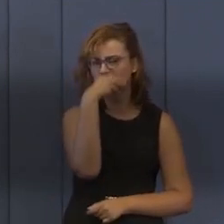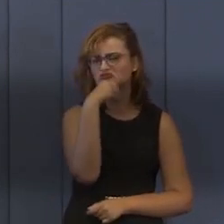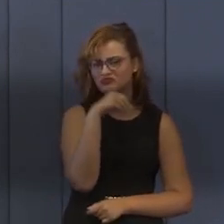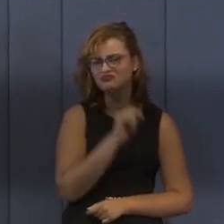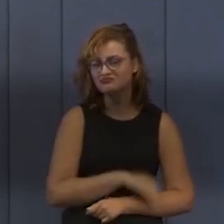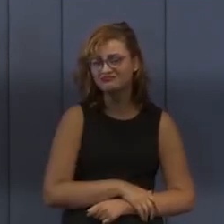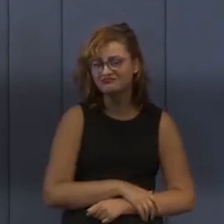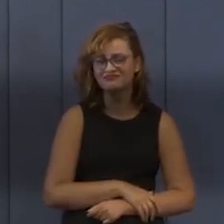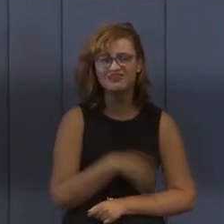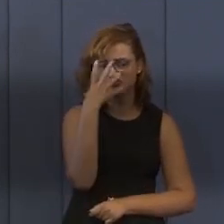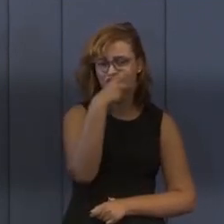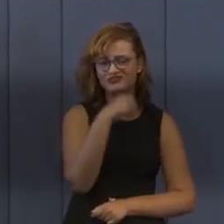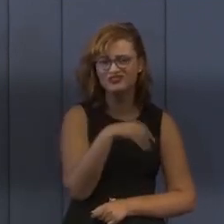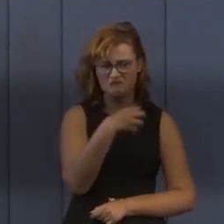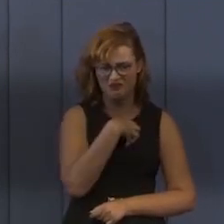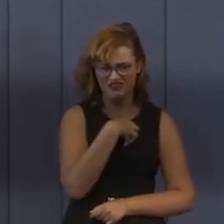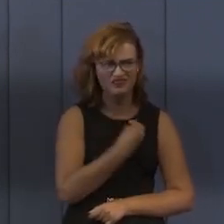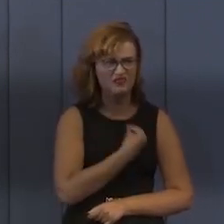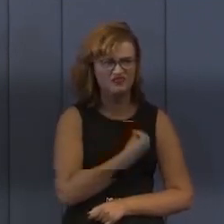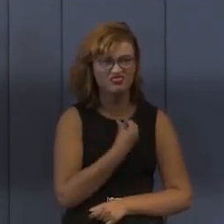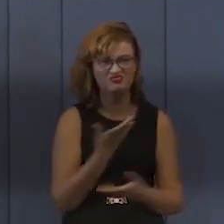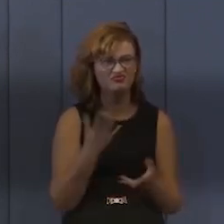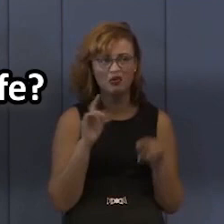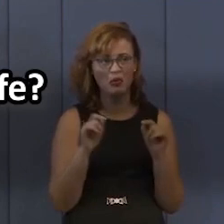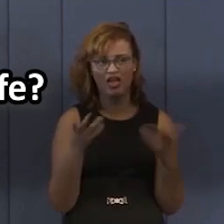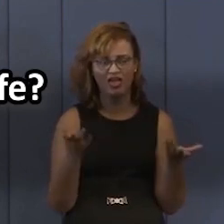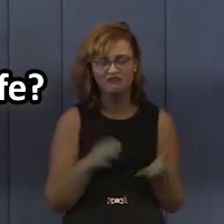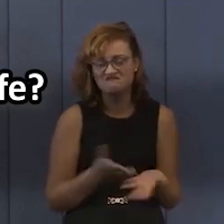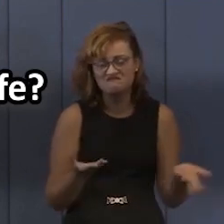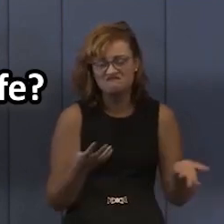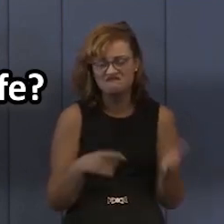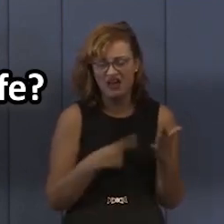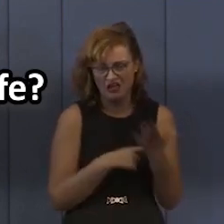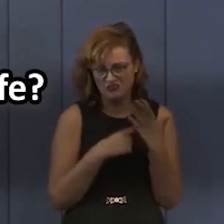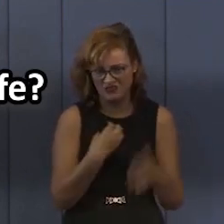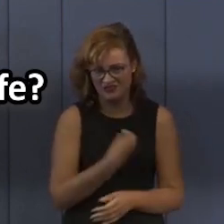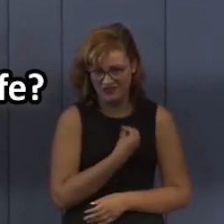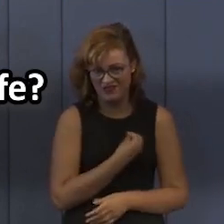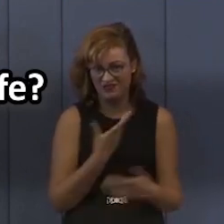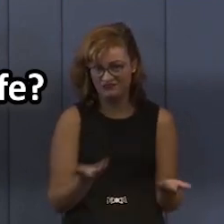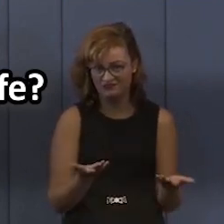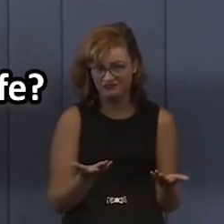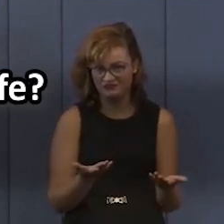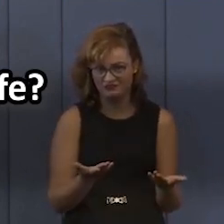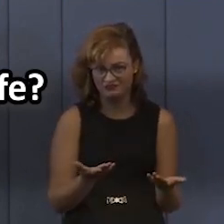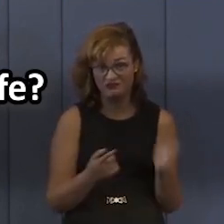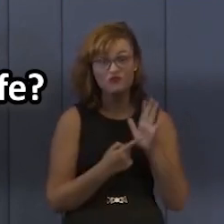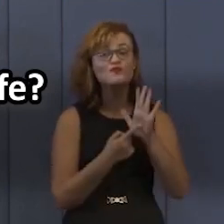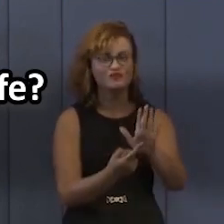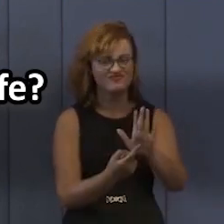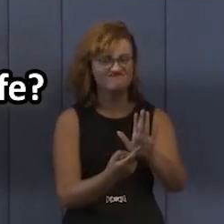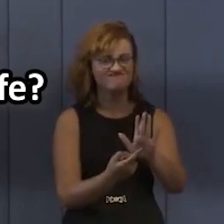É um discurso bonitinho, não é? Isso aqui tem impacto na minha vida prática? Algum